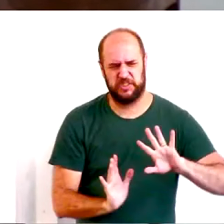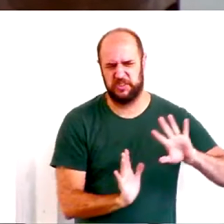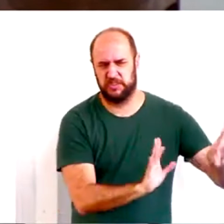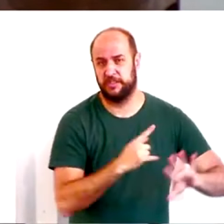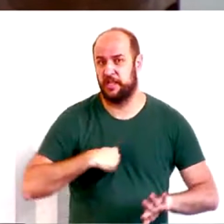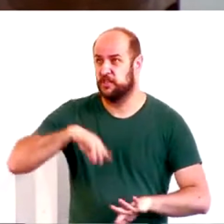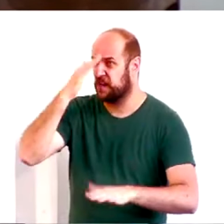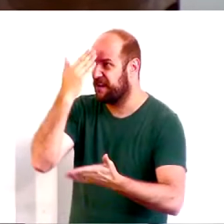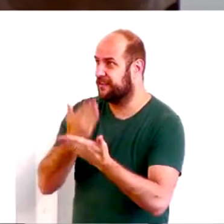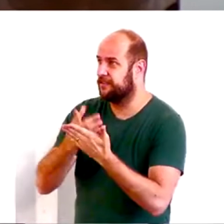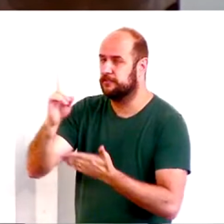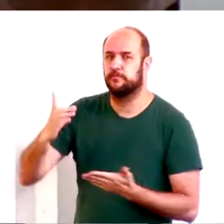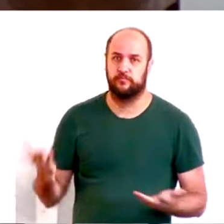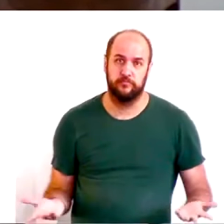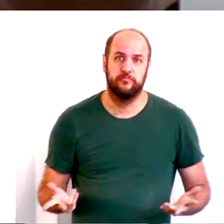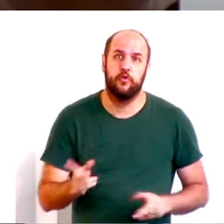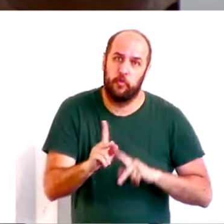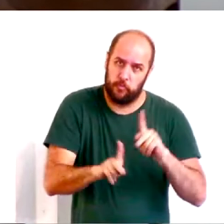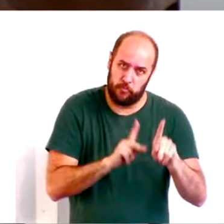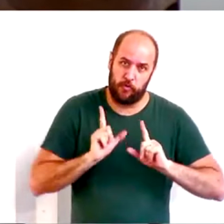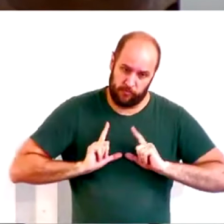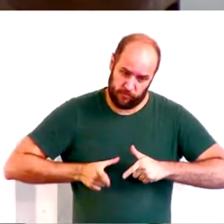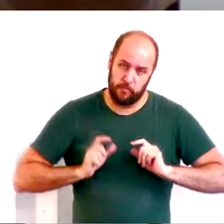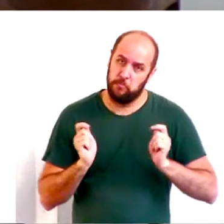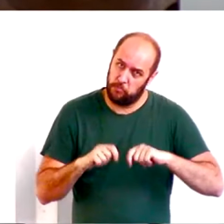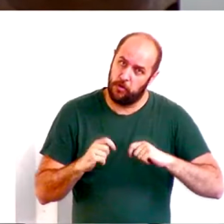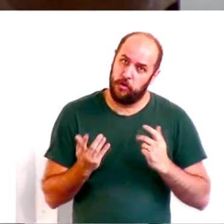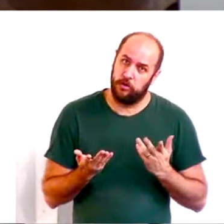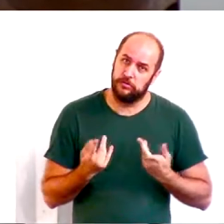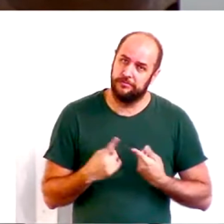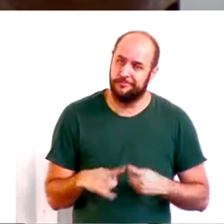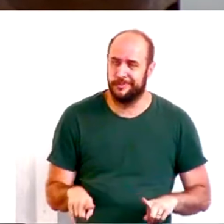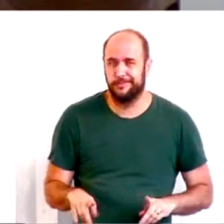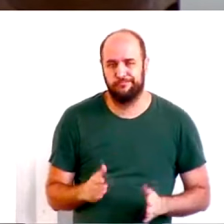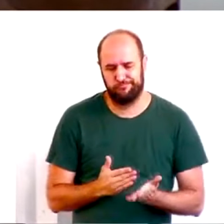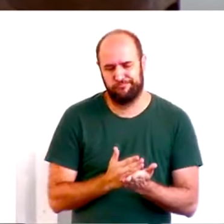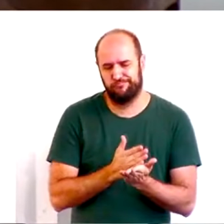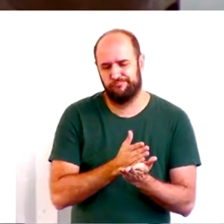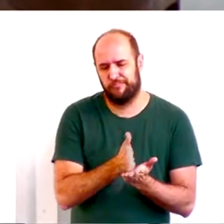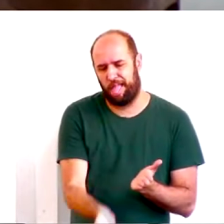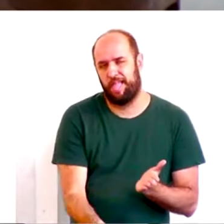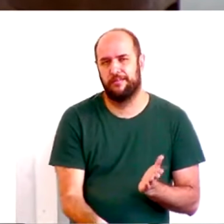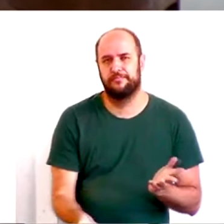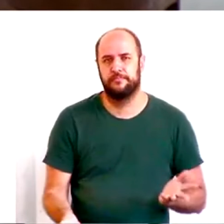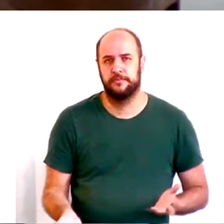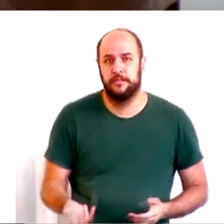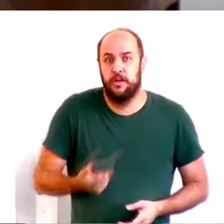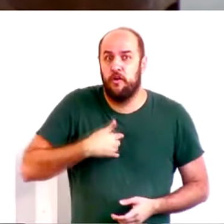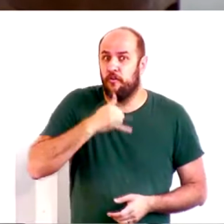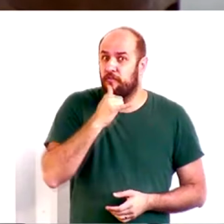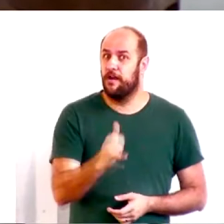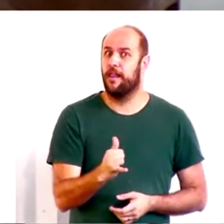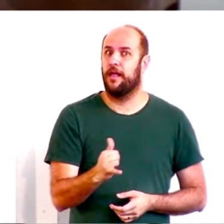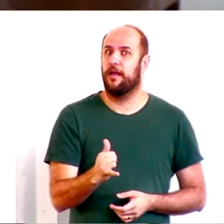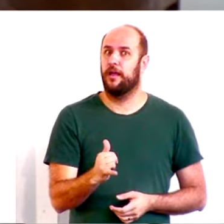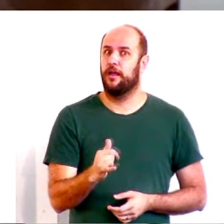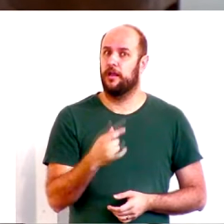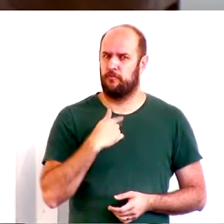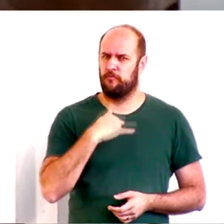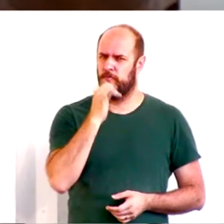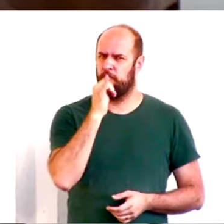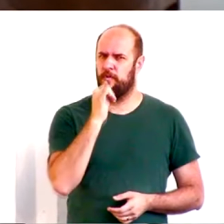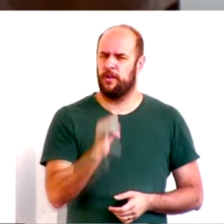em Deus eles tinham tudo para fazer isso mas eles não faziam quando eu digo isso de lá será que eu estou falando